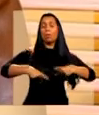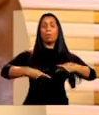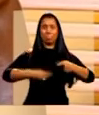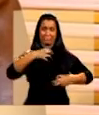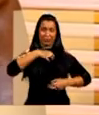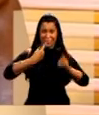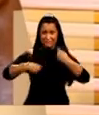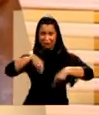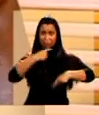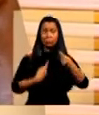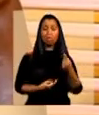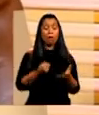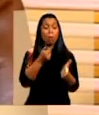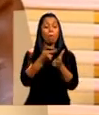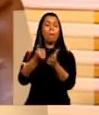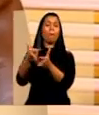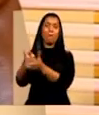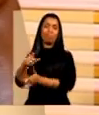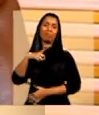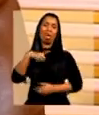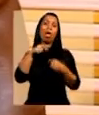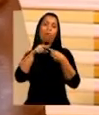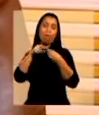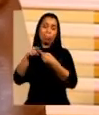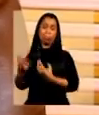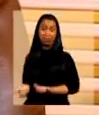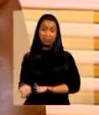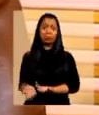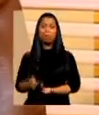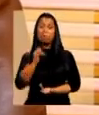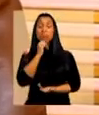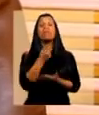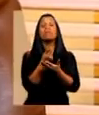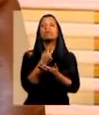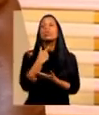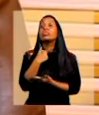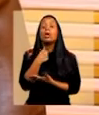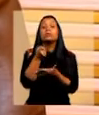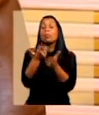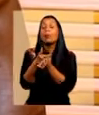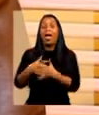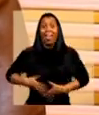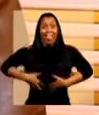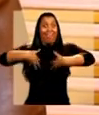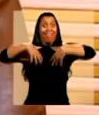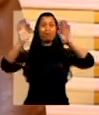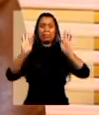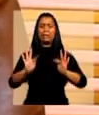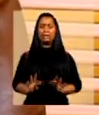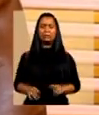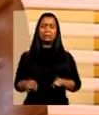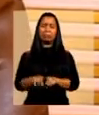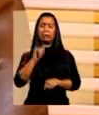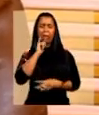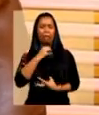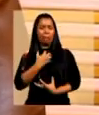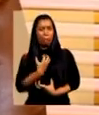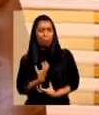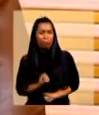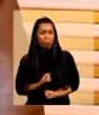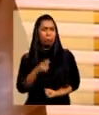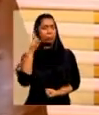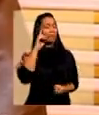aspectos emocionais ao consumo, às compras. A busca pela felicidade momentânea, né? E a